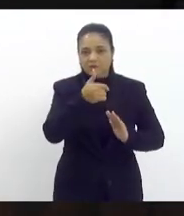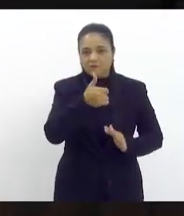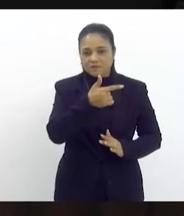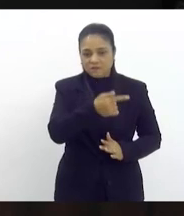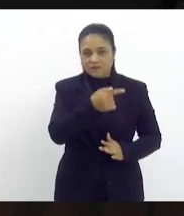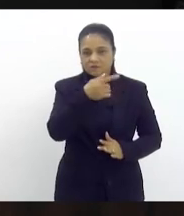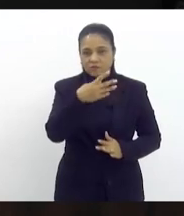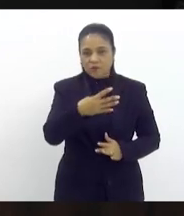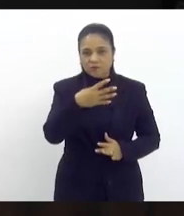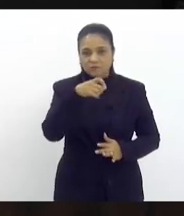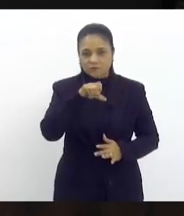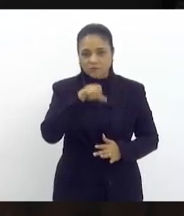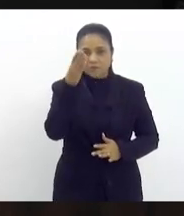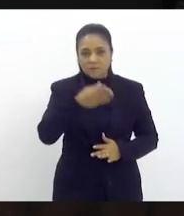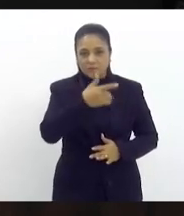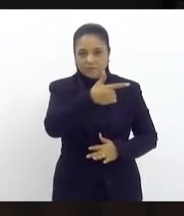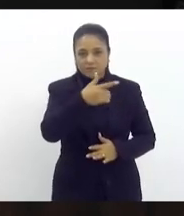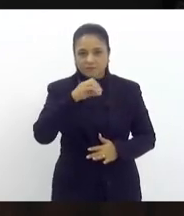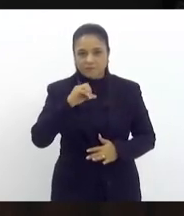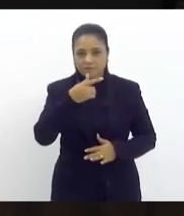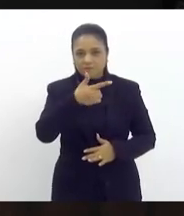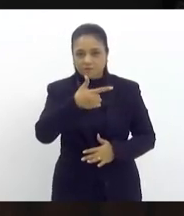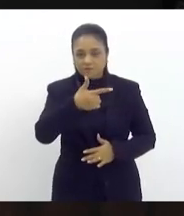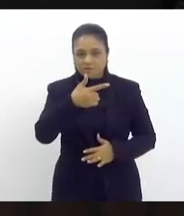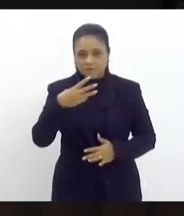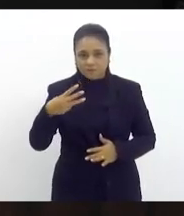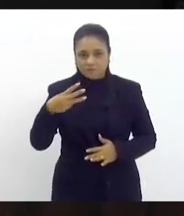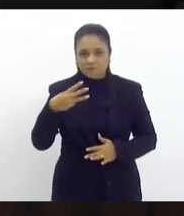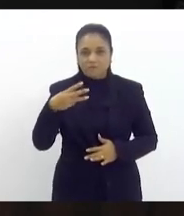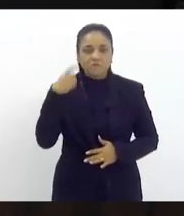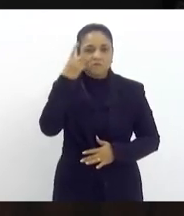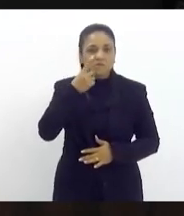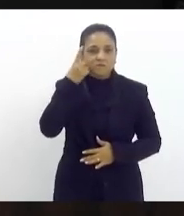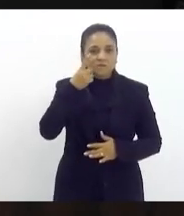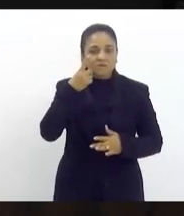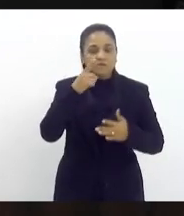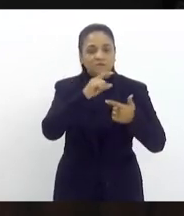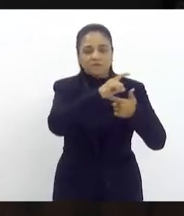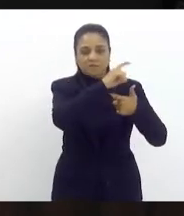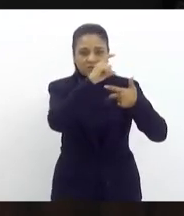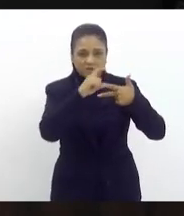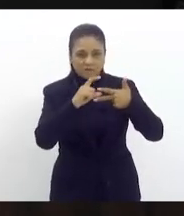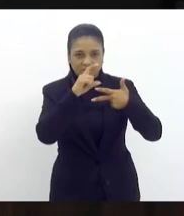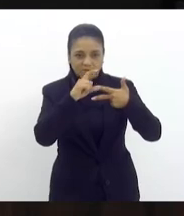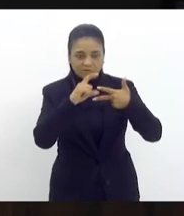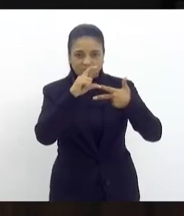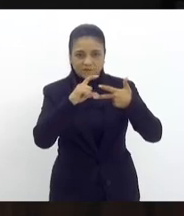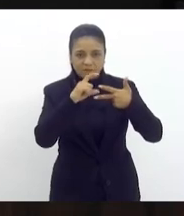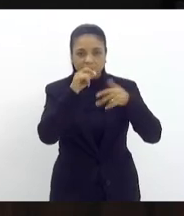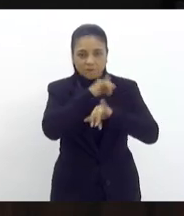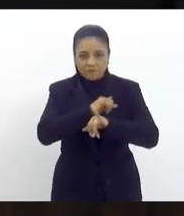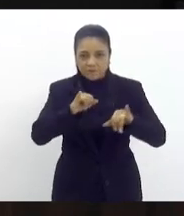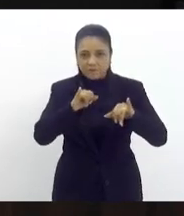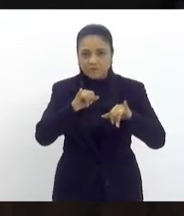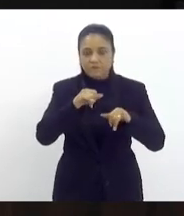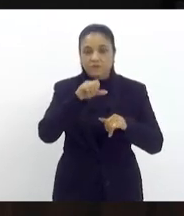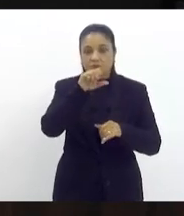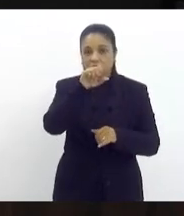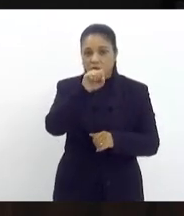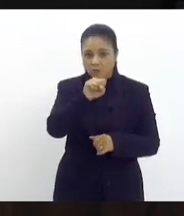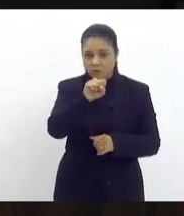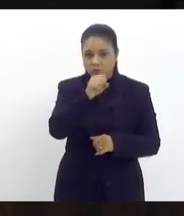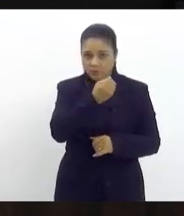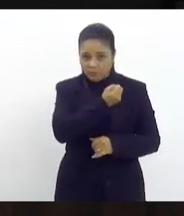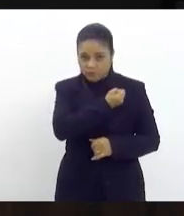749-2023, de autoria do Poder Executivo, mensagem número 8 de 2023,